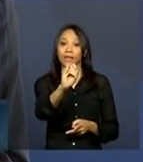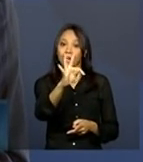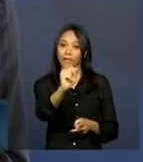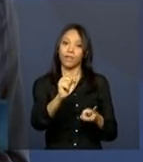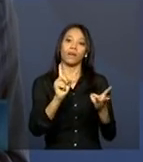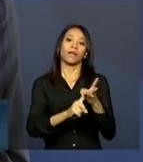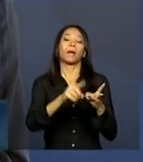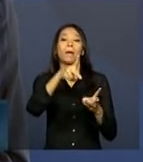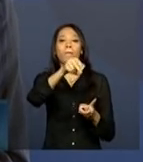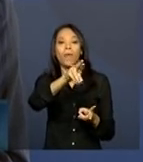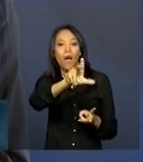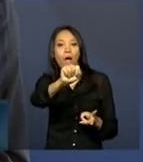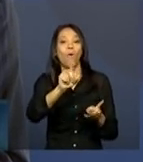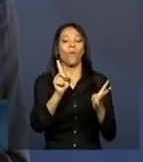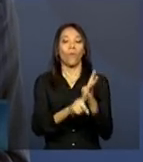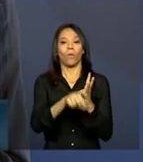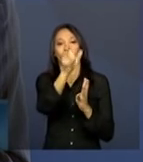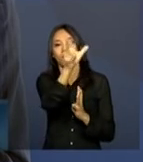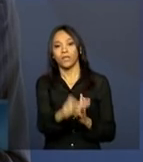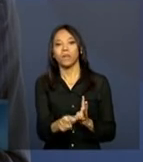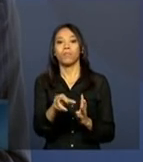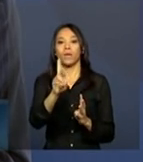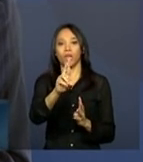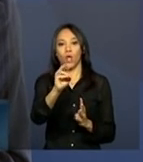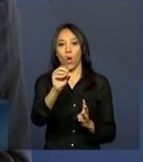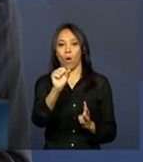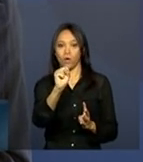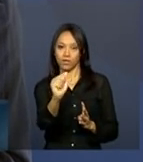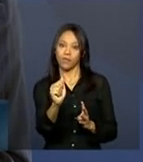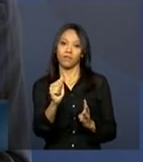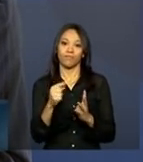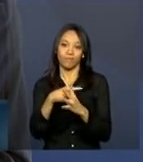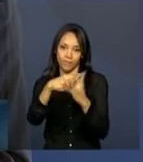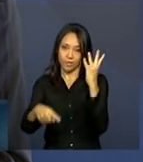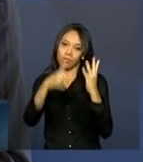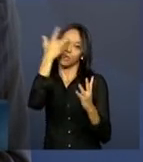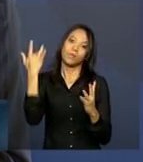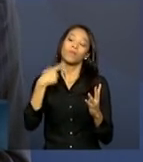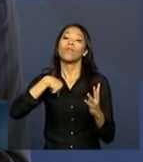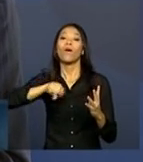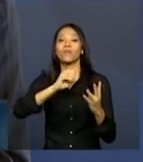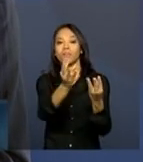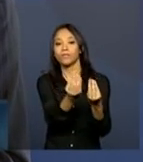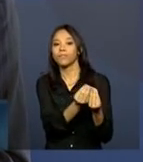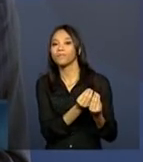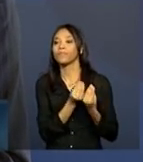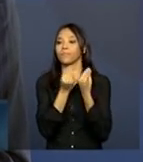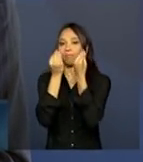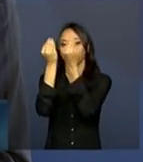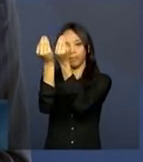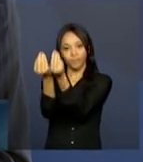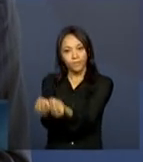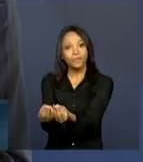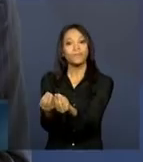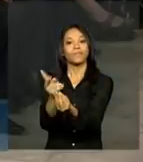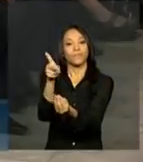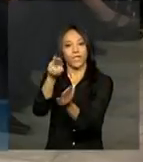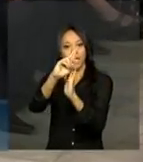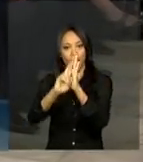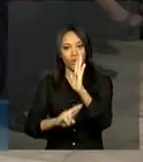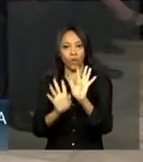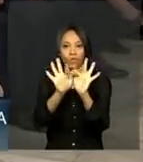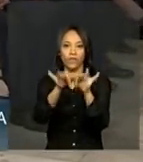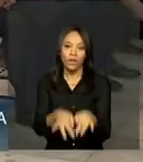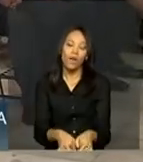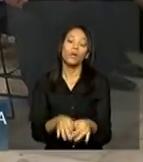Professor Paulo Sérgio Pinheiro e da Dra Rosa Cardoso nós oferecemos a vossa excelência ao este relatório final